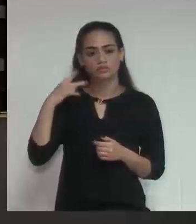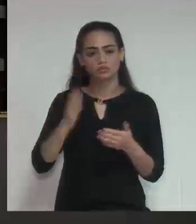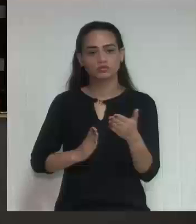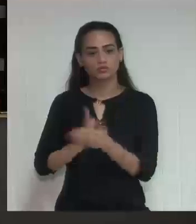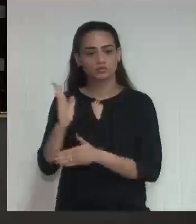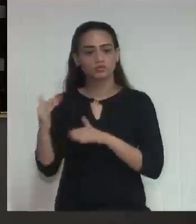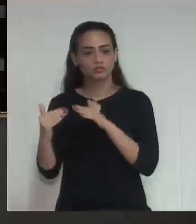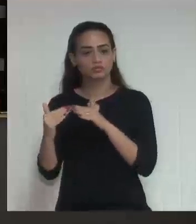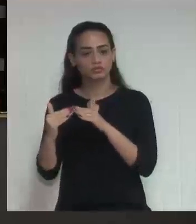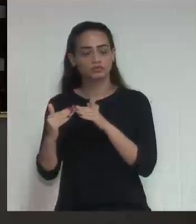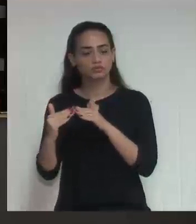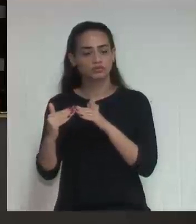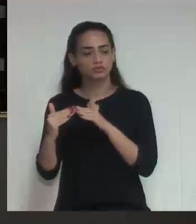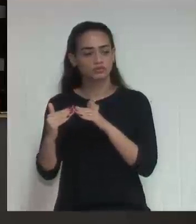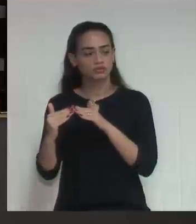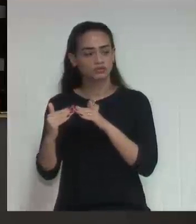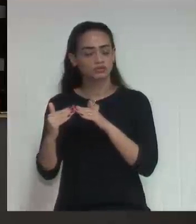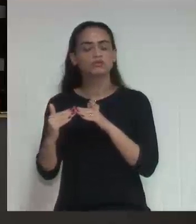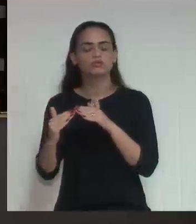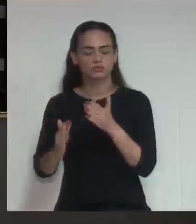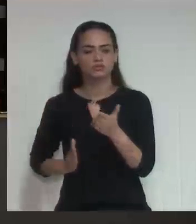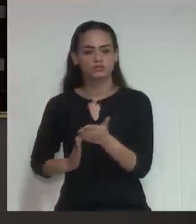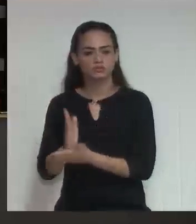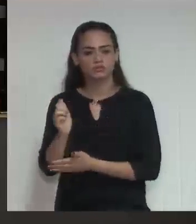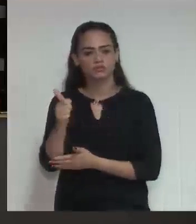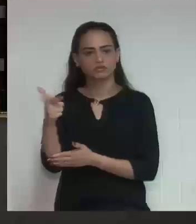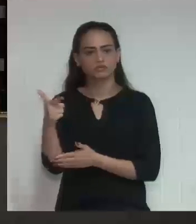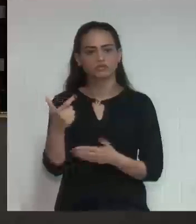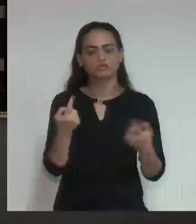permaneçam como se encontram. Aprovado por 12 votos